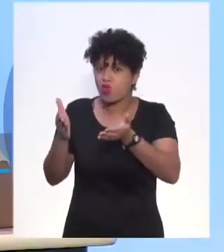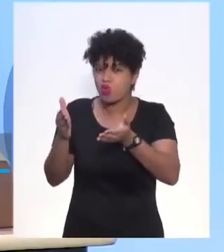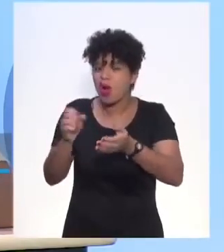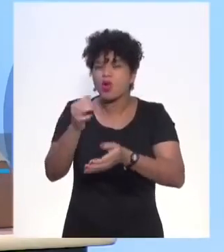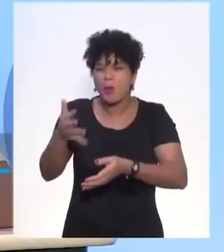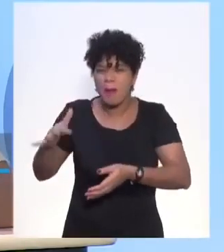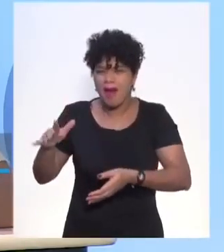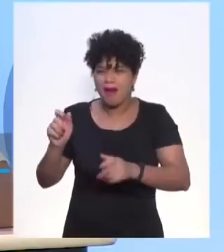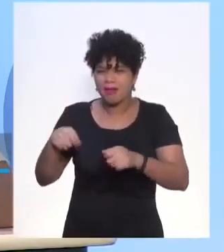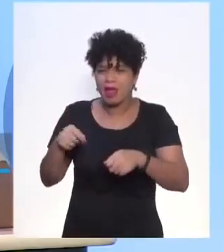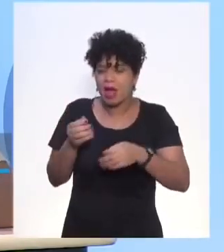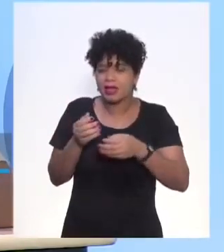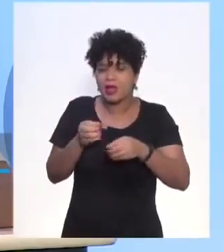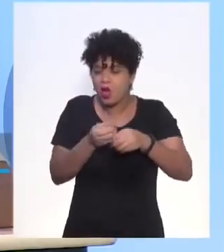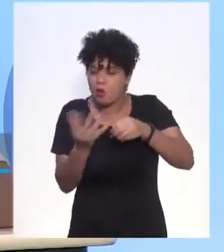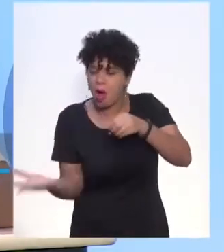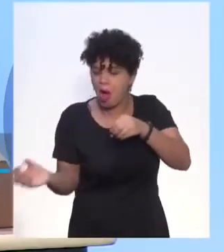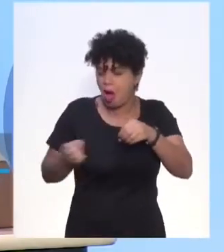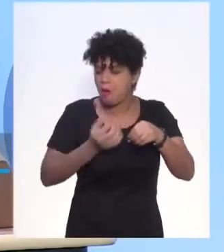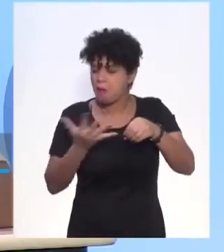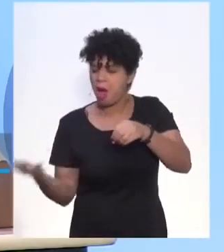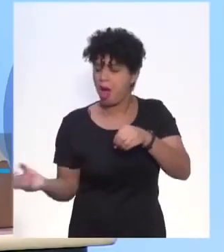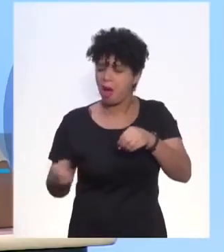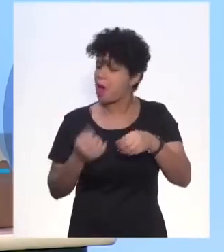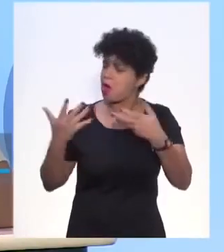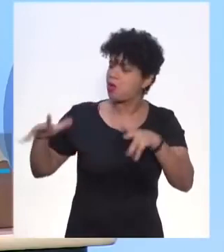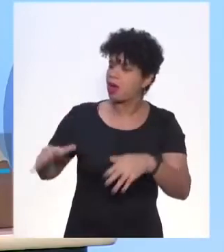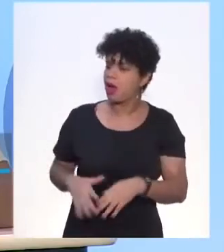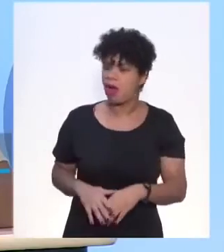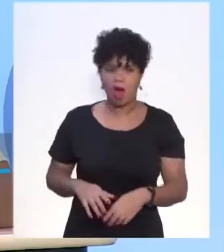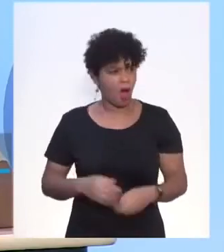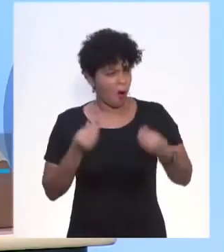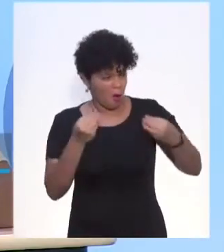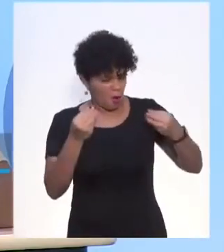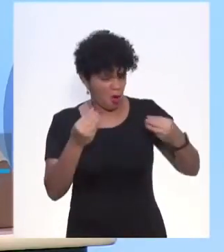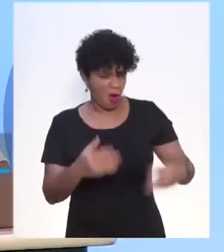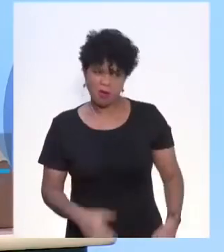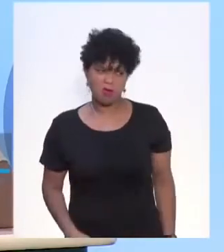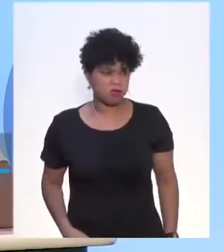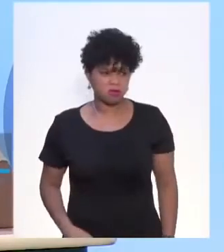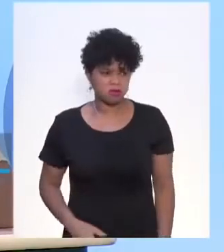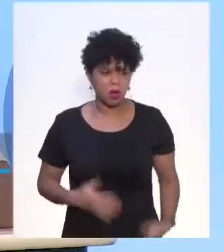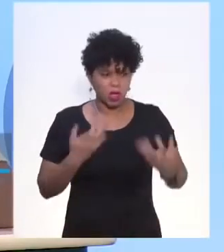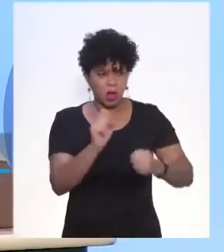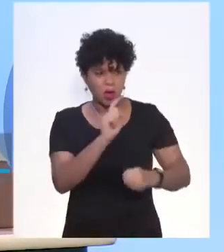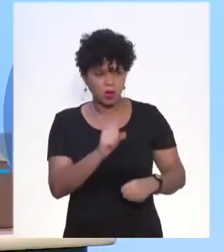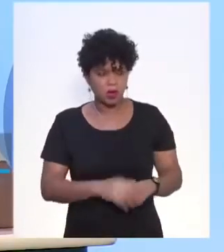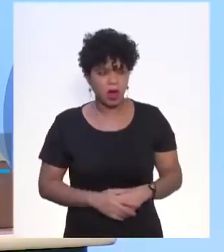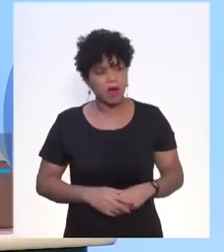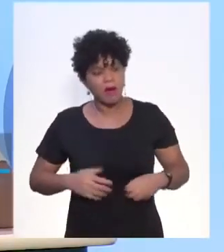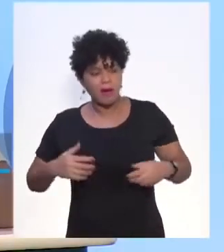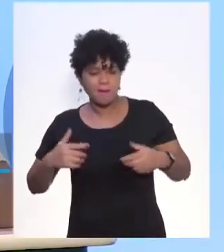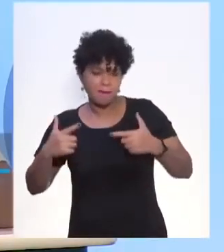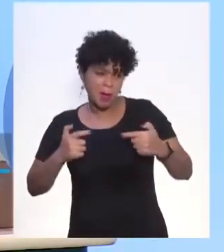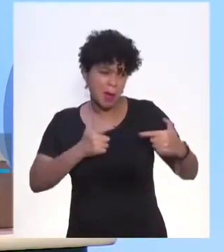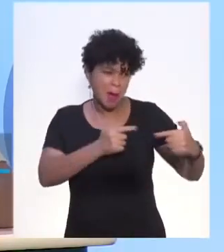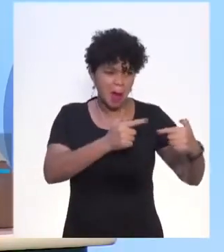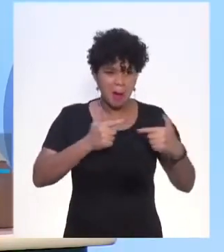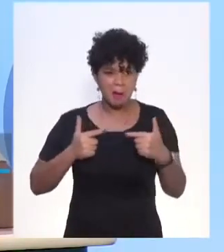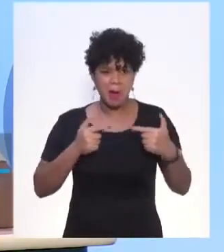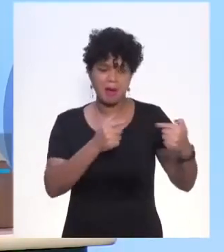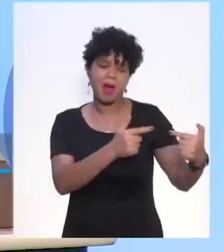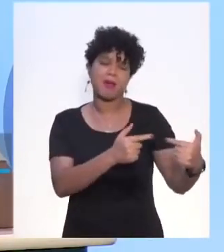primeira e a segunda guerra do ópio aí na segunda metade do século XIX. Então, vocês vejam que as estratégias de